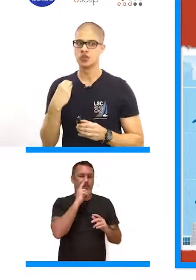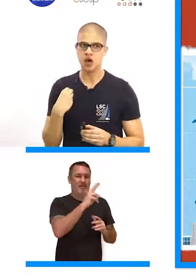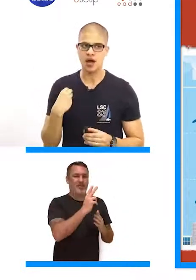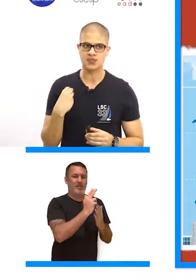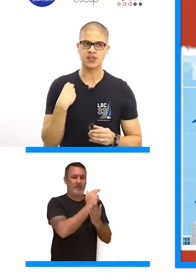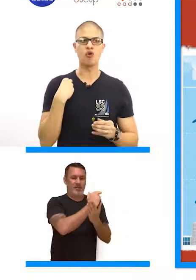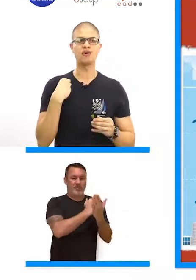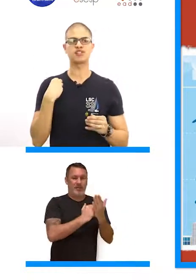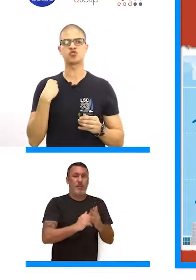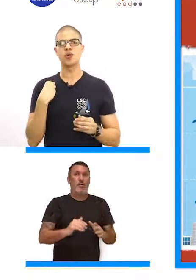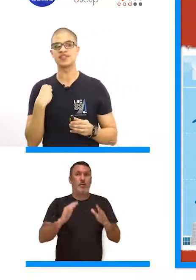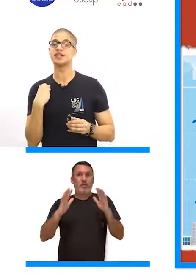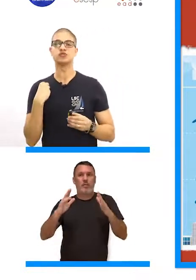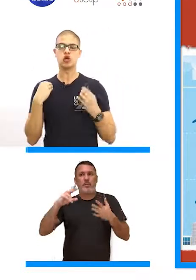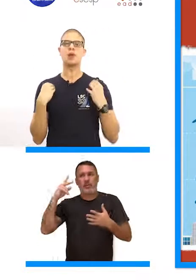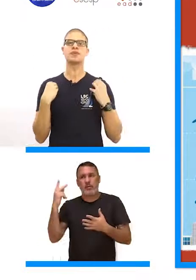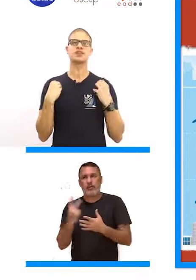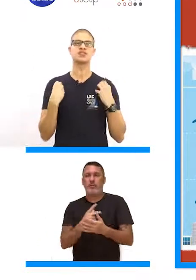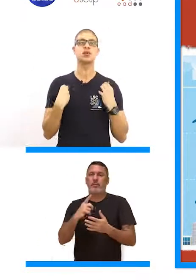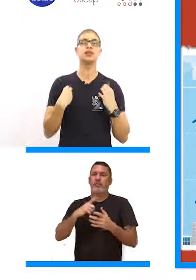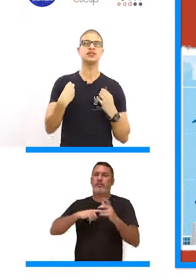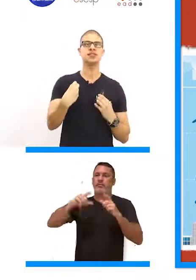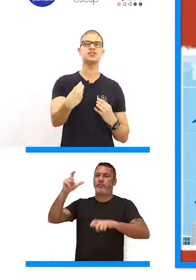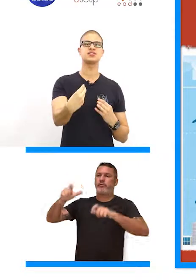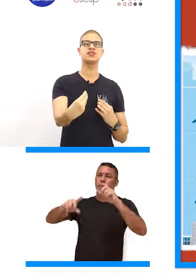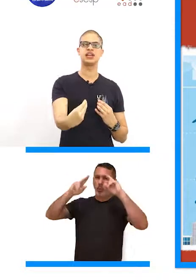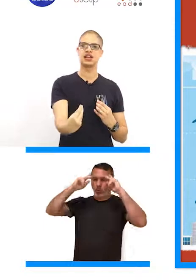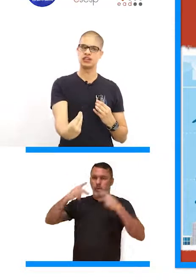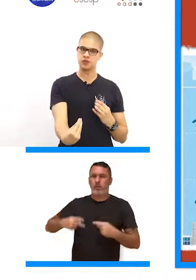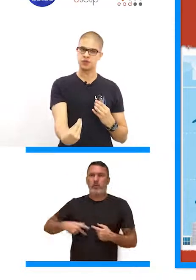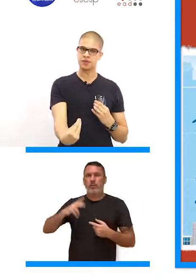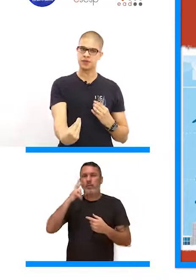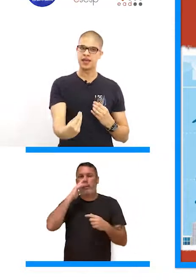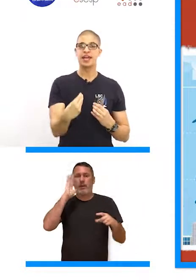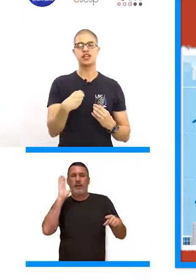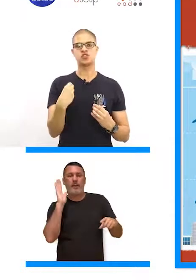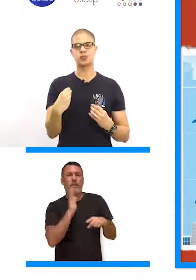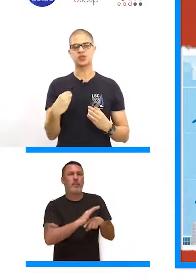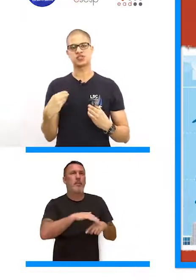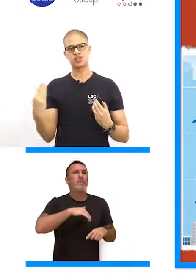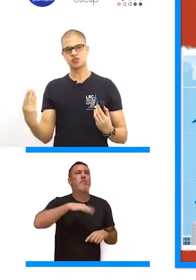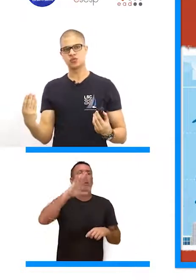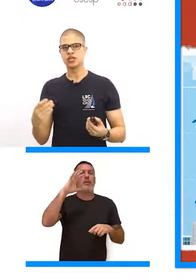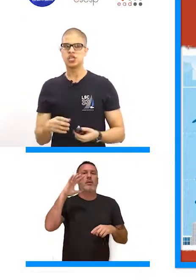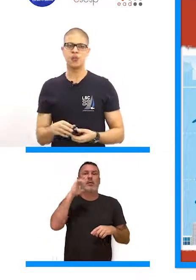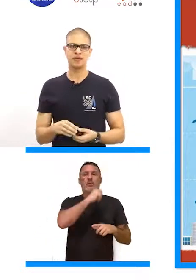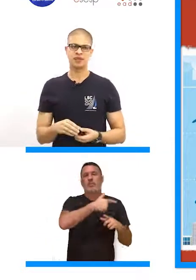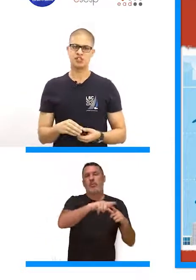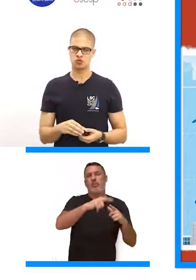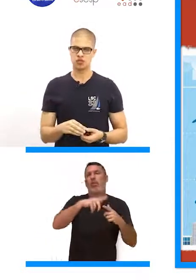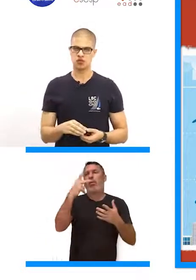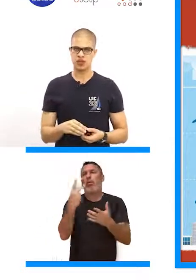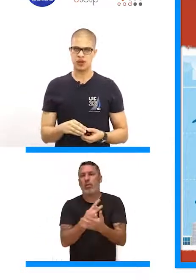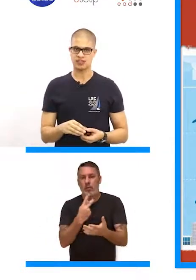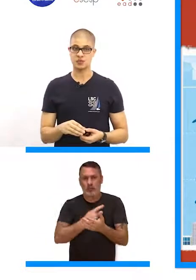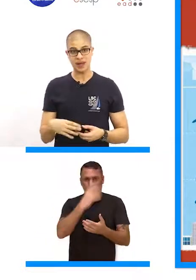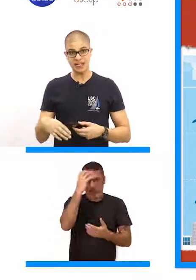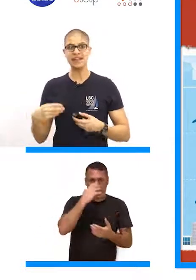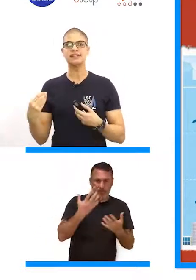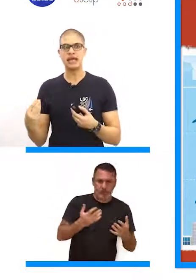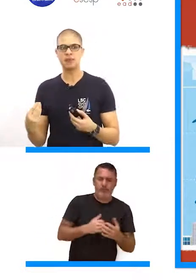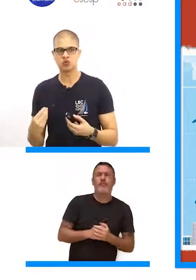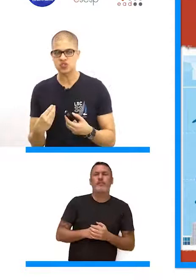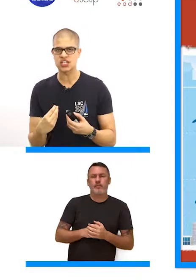Porém, algumas ações antrópicas estão intensificando este processo e, obviamente, as suas consequências.